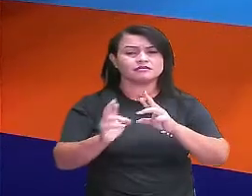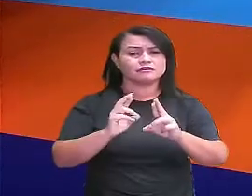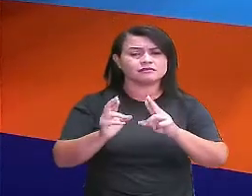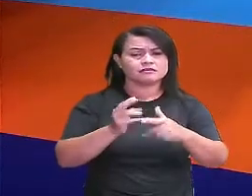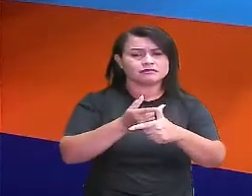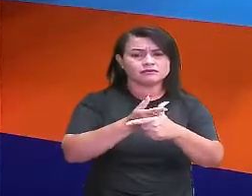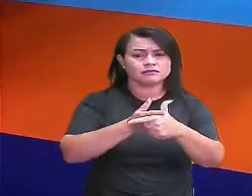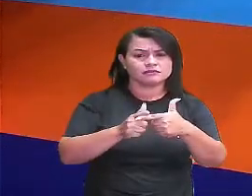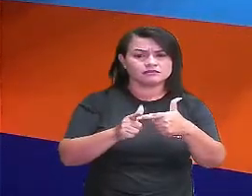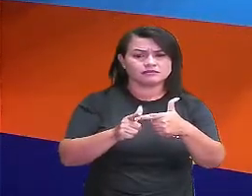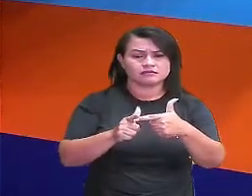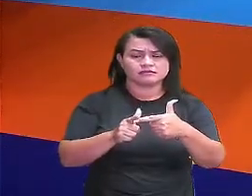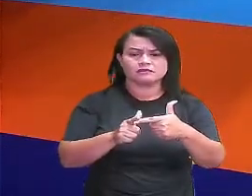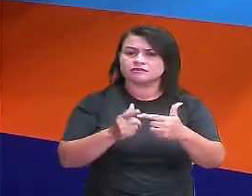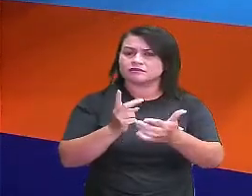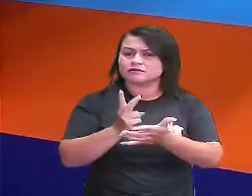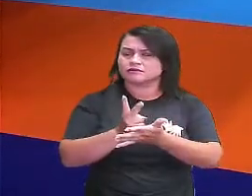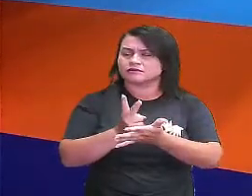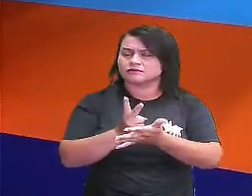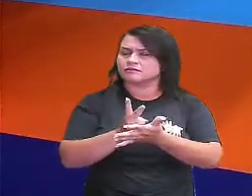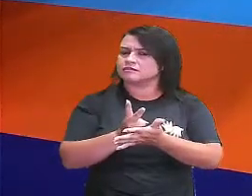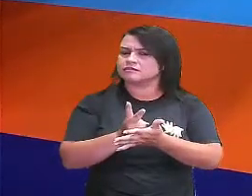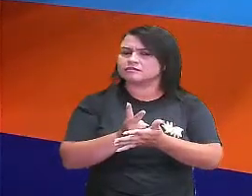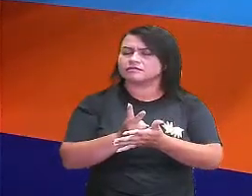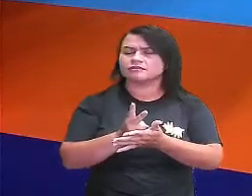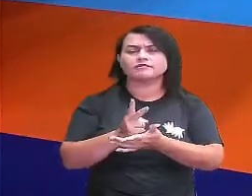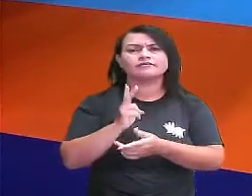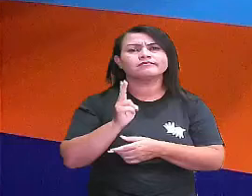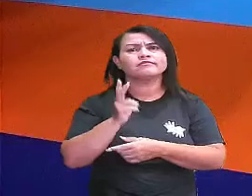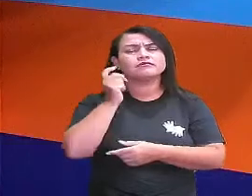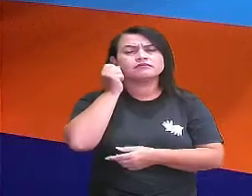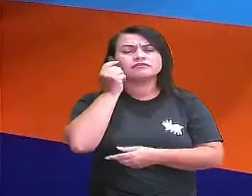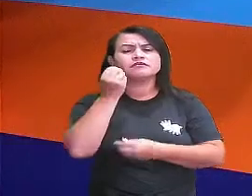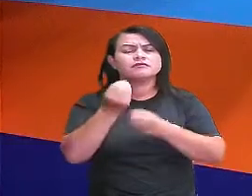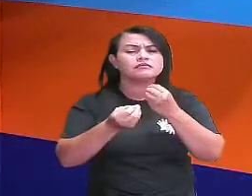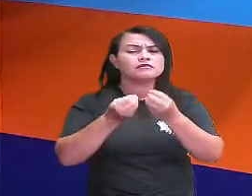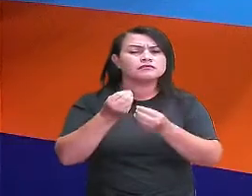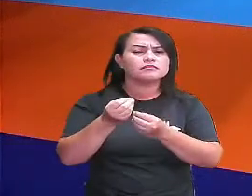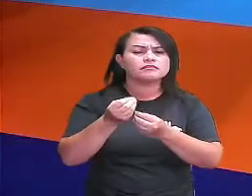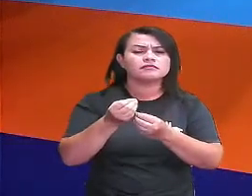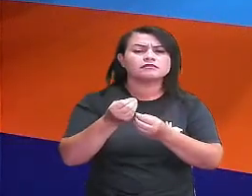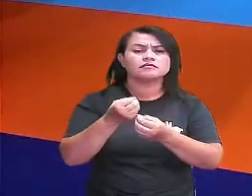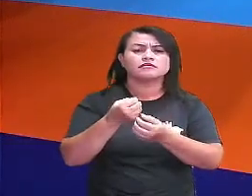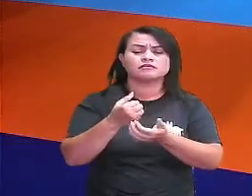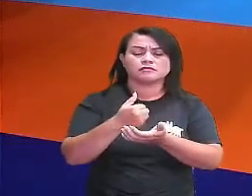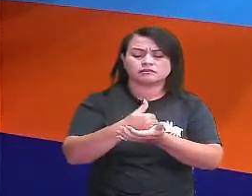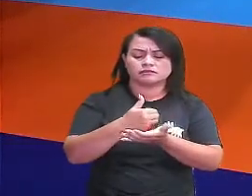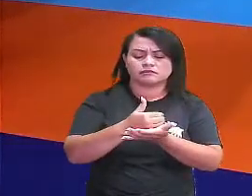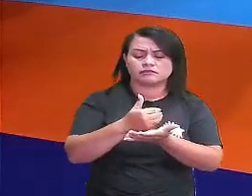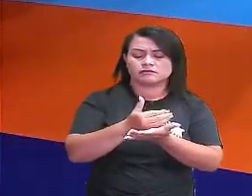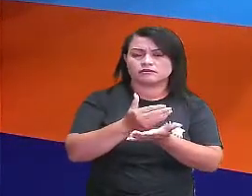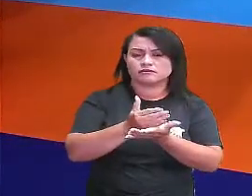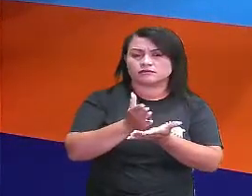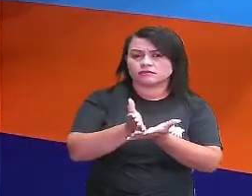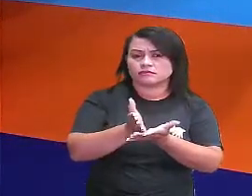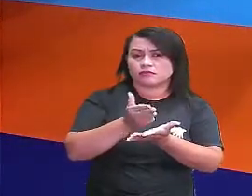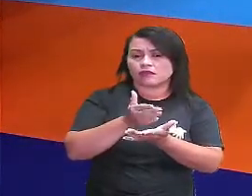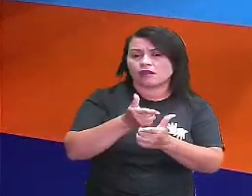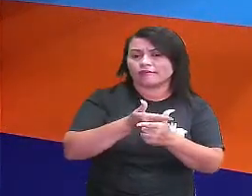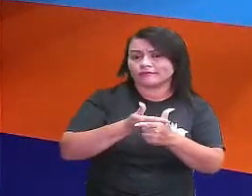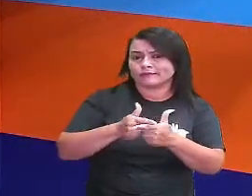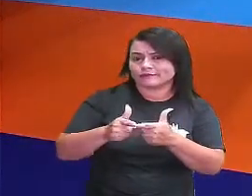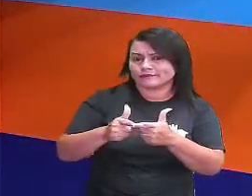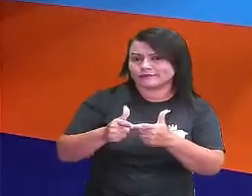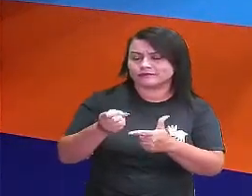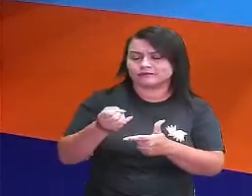divisão, certo? E aí, toda vez que tiver essa ideia de quantas partes iguais foram divididas, aí a gente vai e tem a